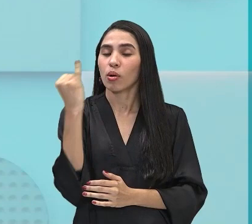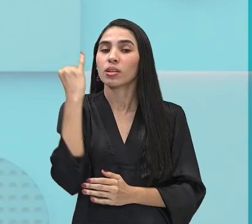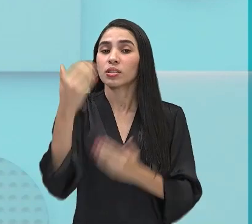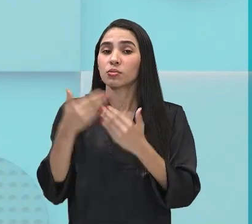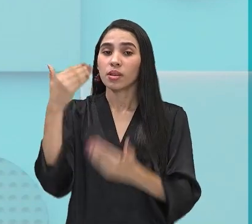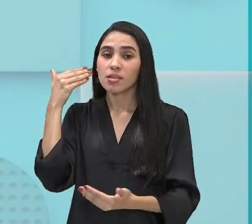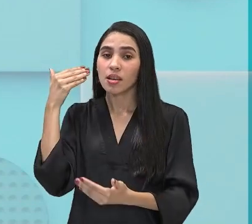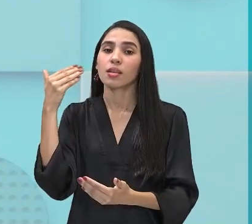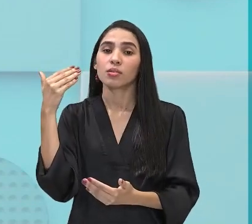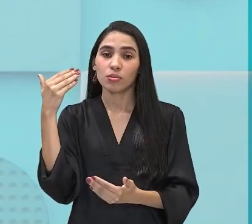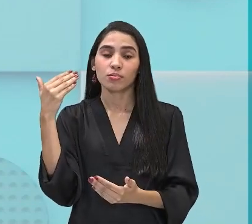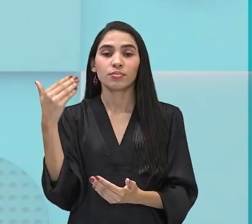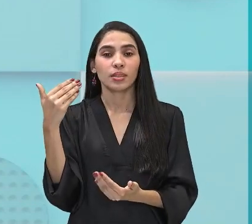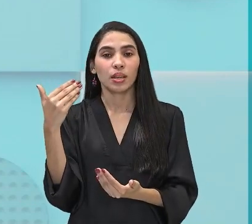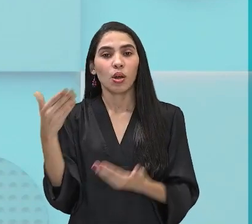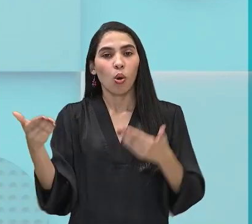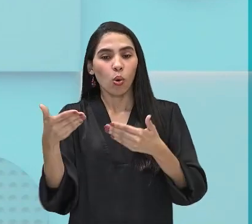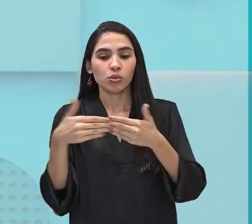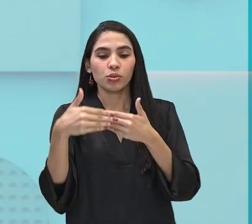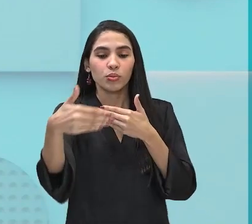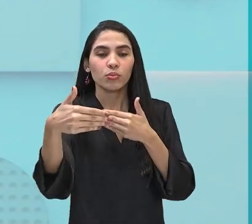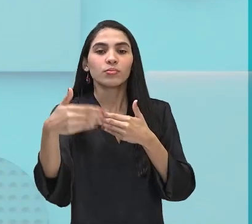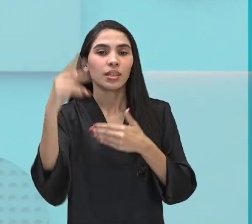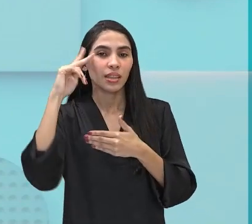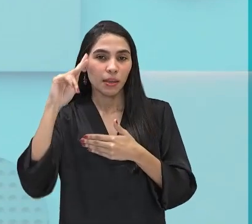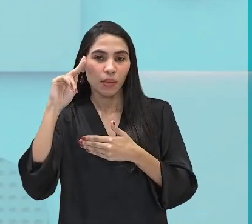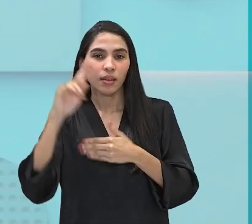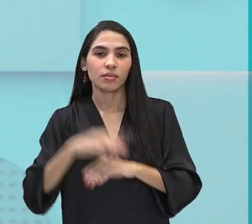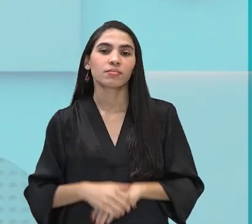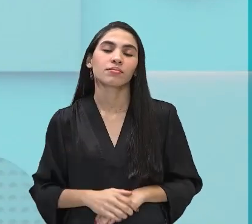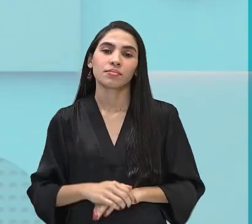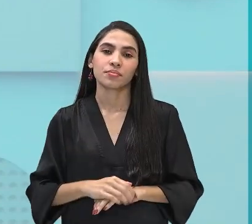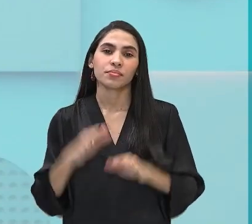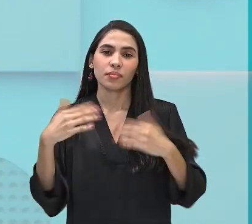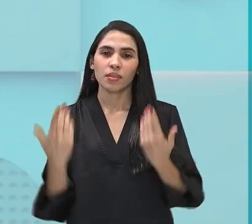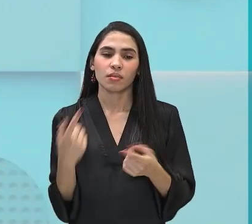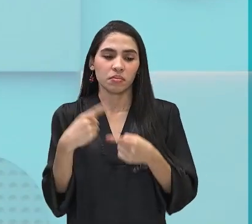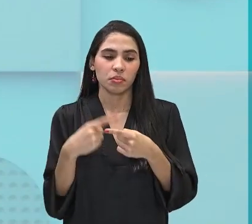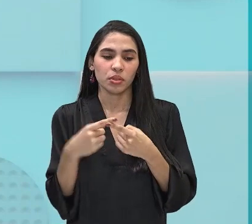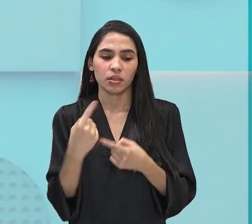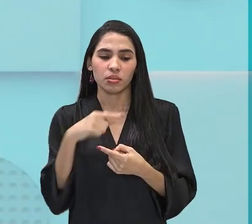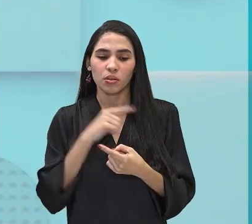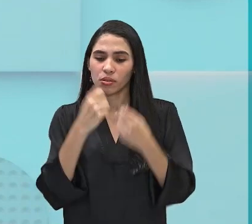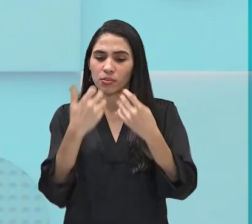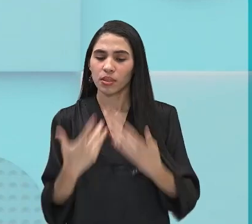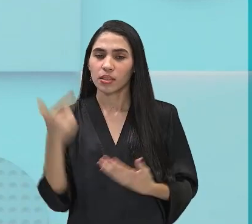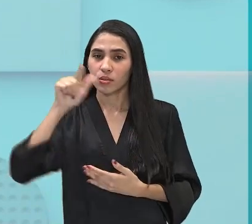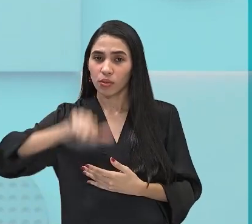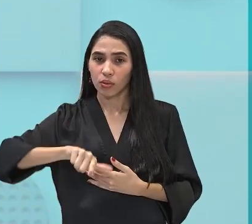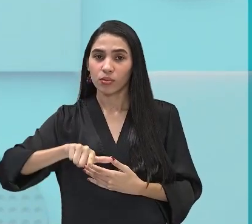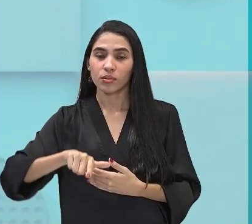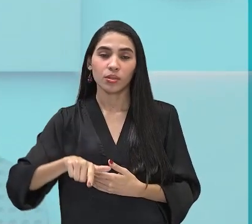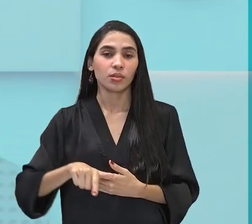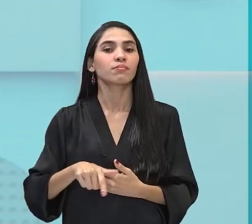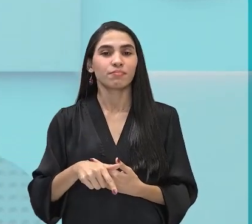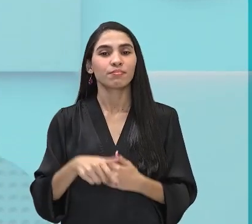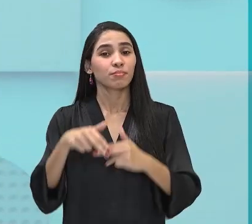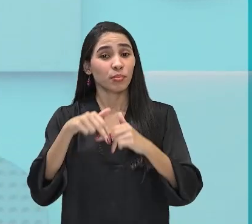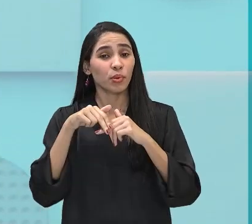suficiente para ser lembrado pela coletividade. Então, por que falar dela? Exatamente por